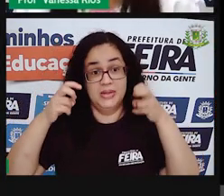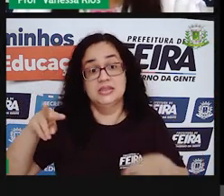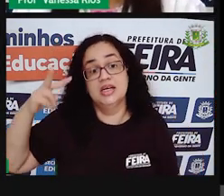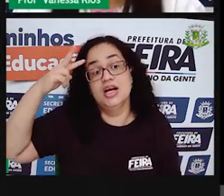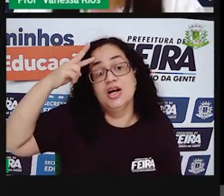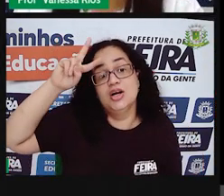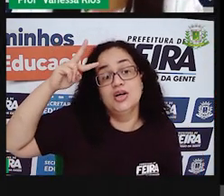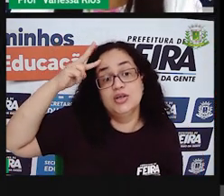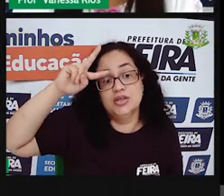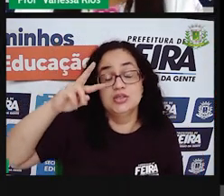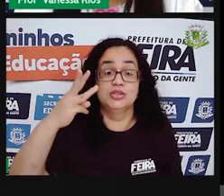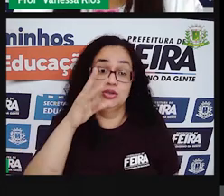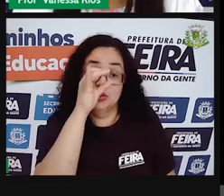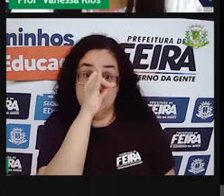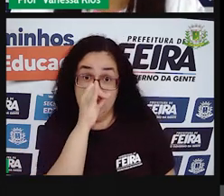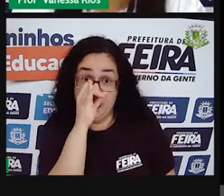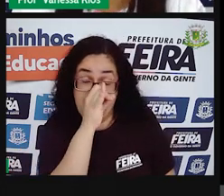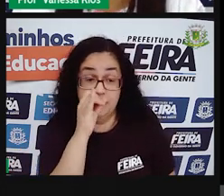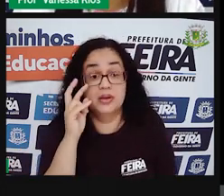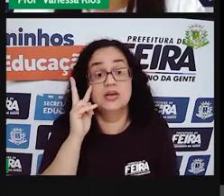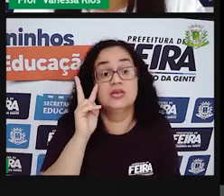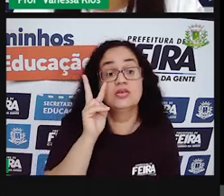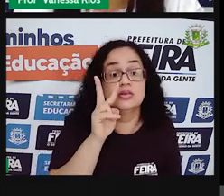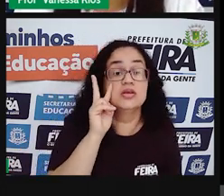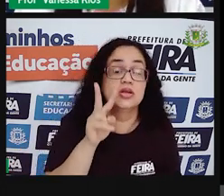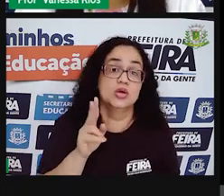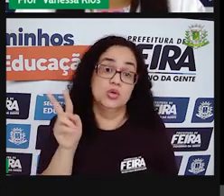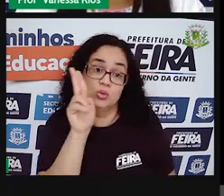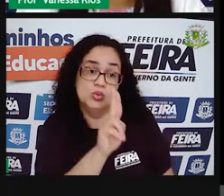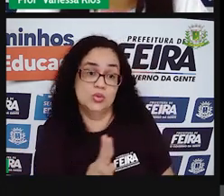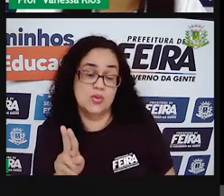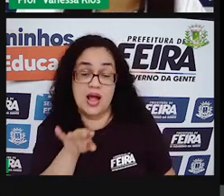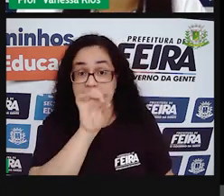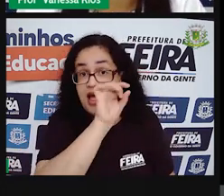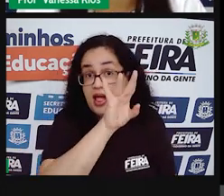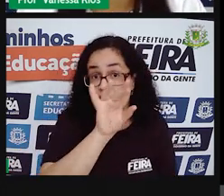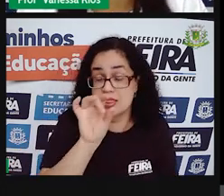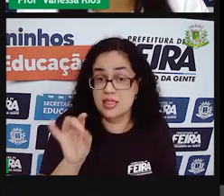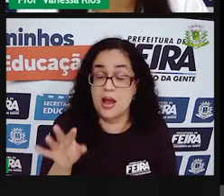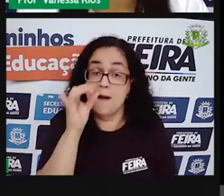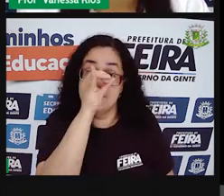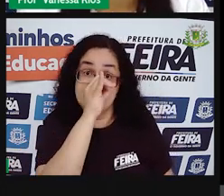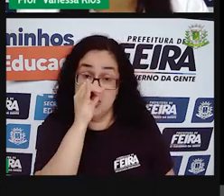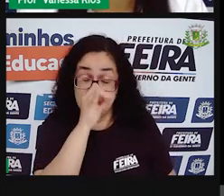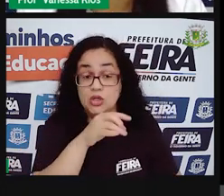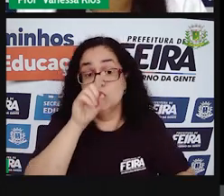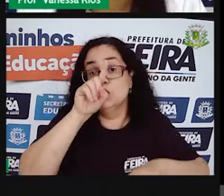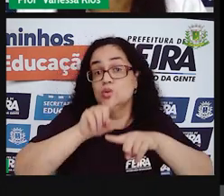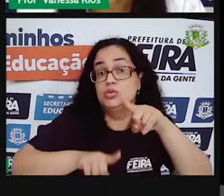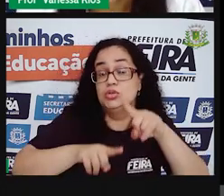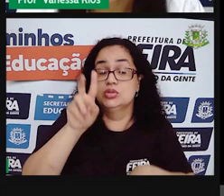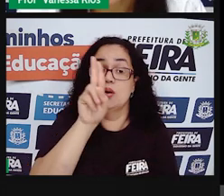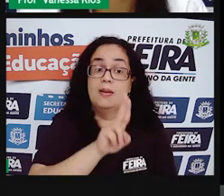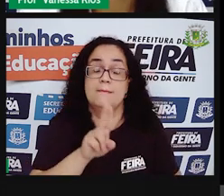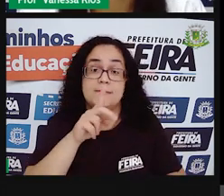né, dos porquinhos, a gente vê que eles utilizaram, cada porquinho utilizou um material diferente para a construção